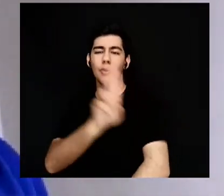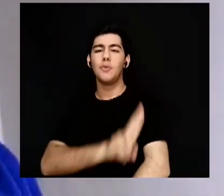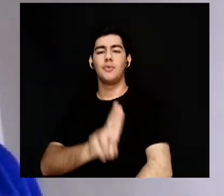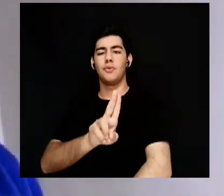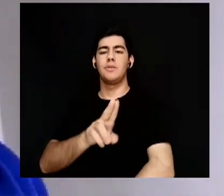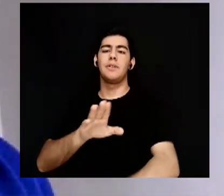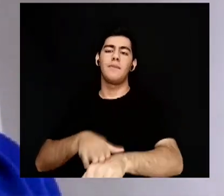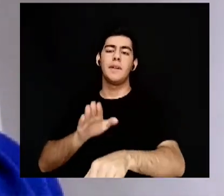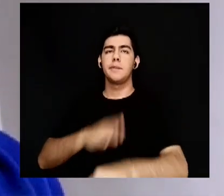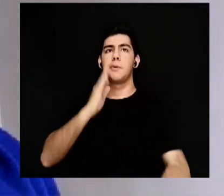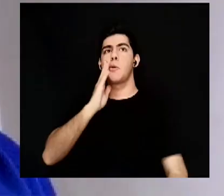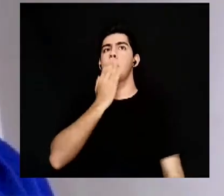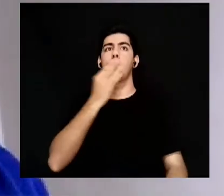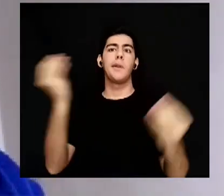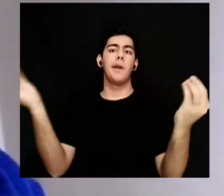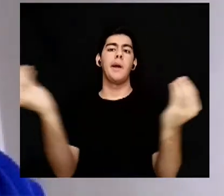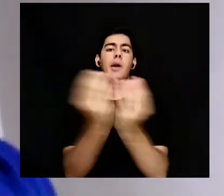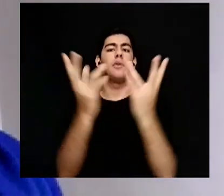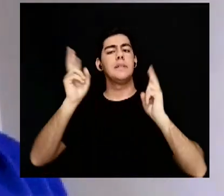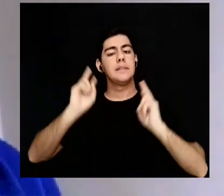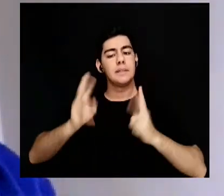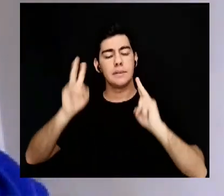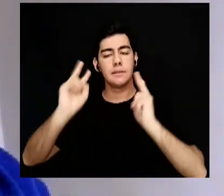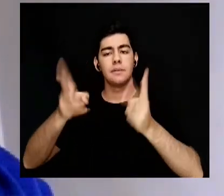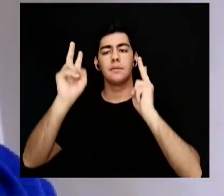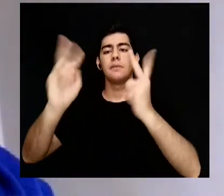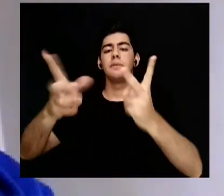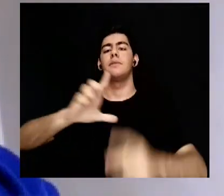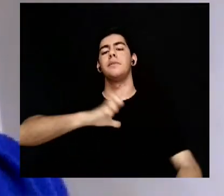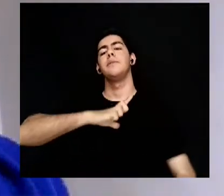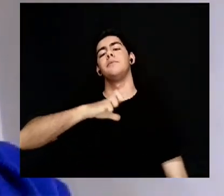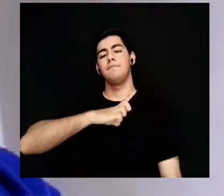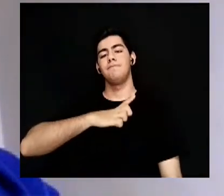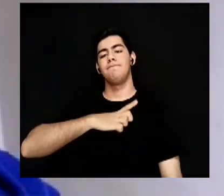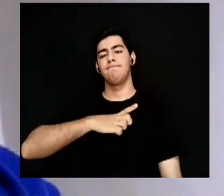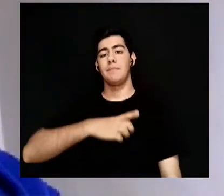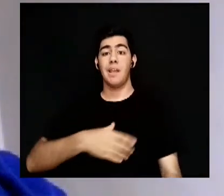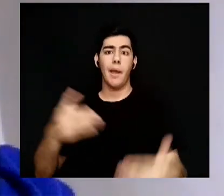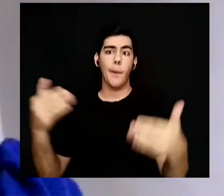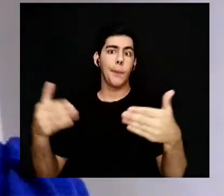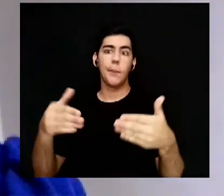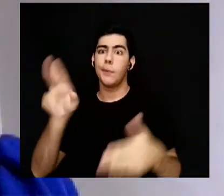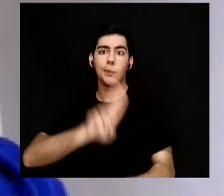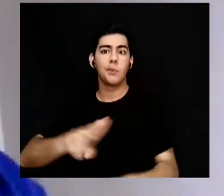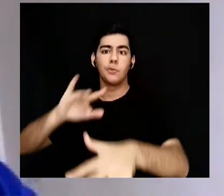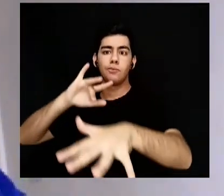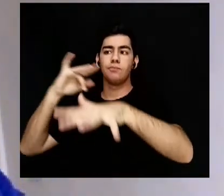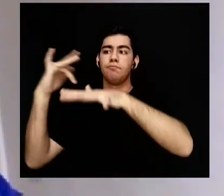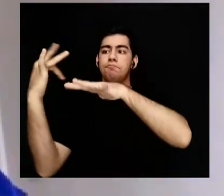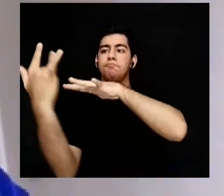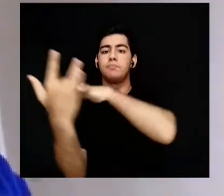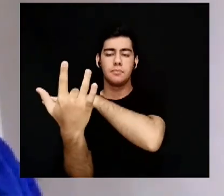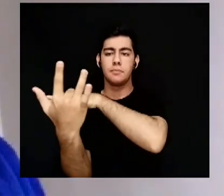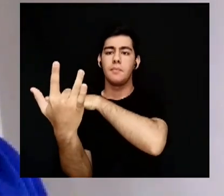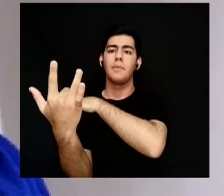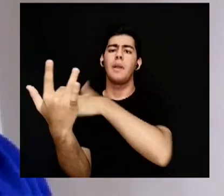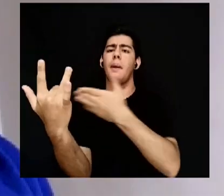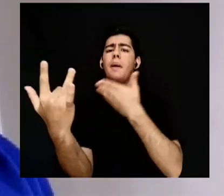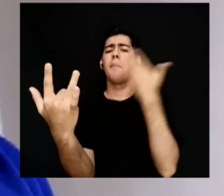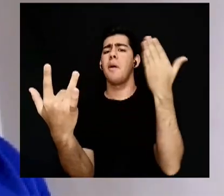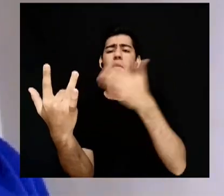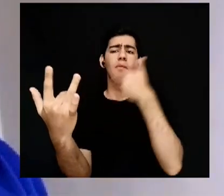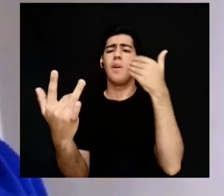sempre existiu, infelizmente. Agora, com as redes sociais, está mais acessível, né? Está mais acessível. Mas